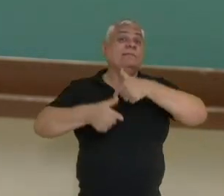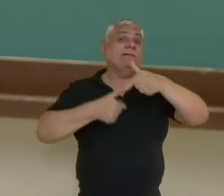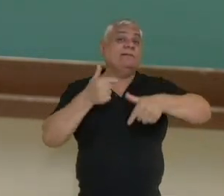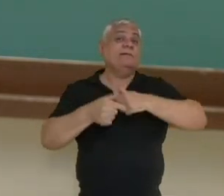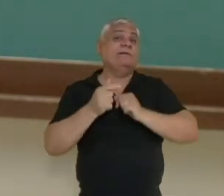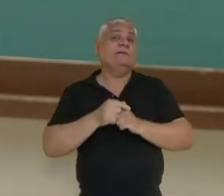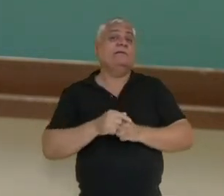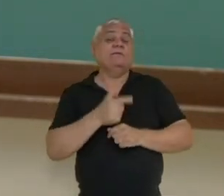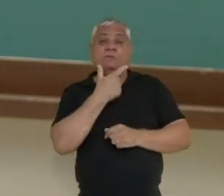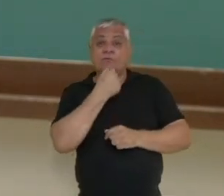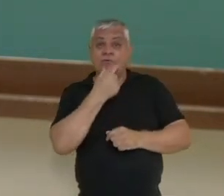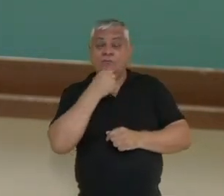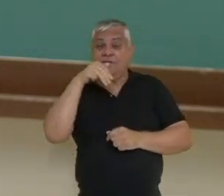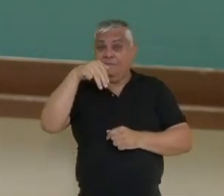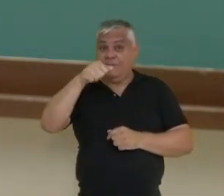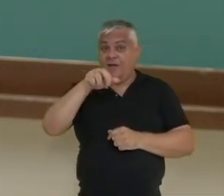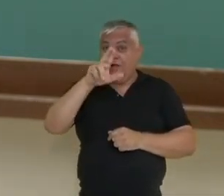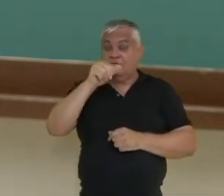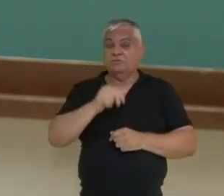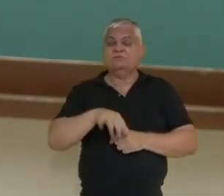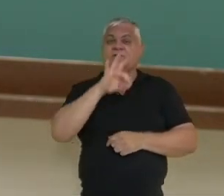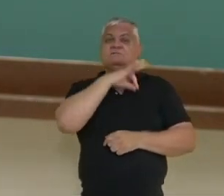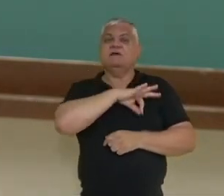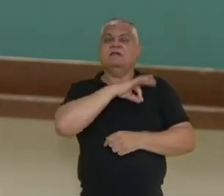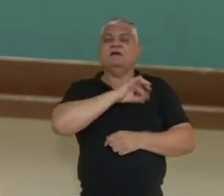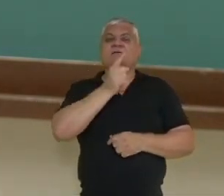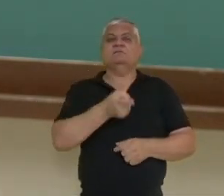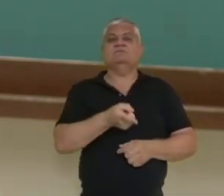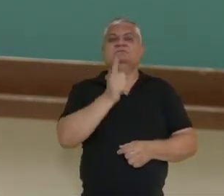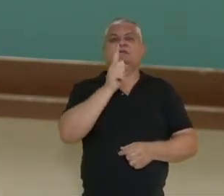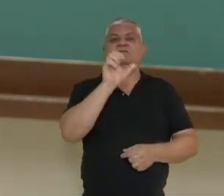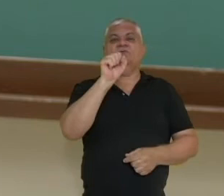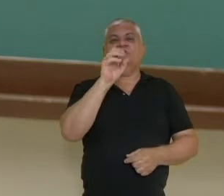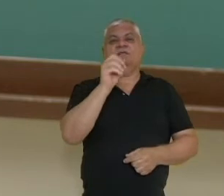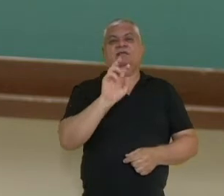trabalho, Marcos acumulou aí